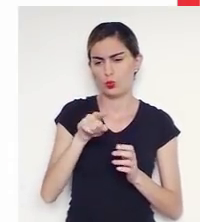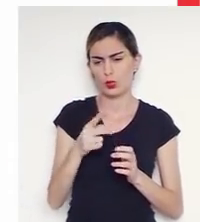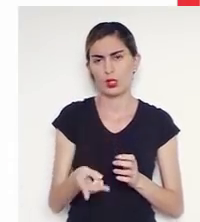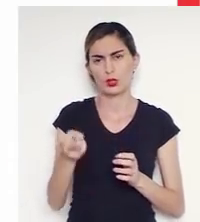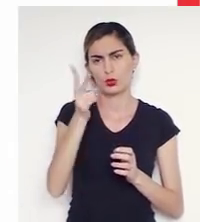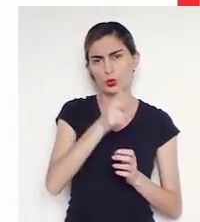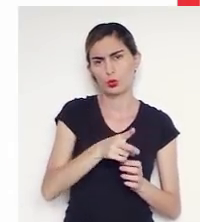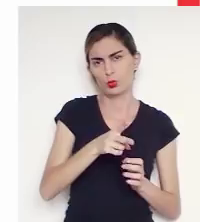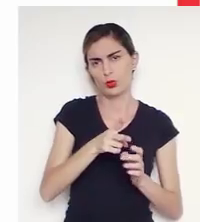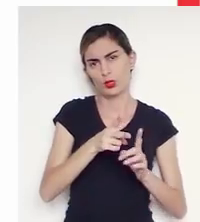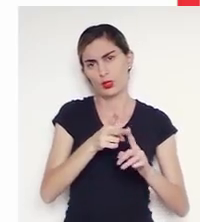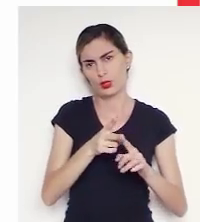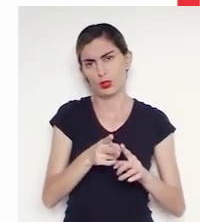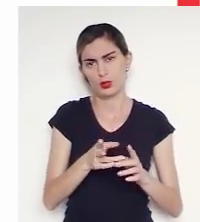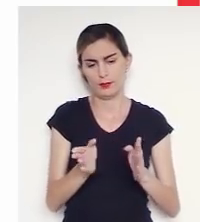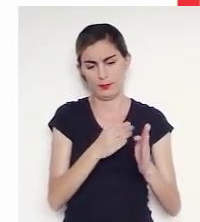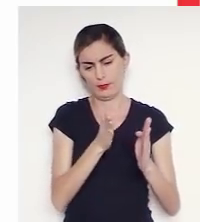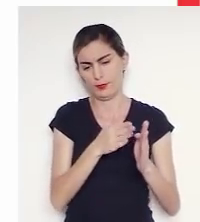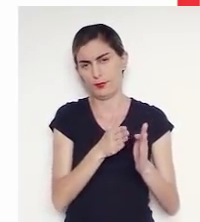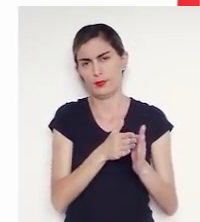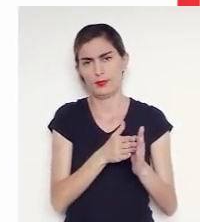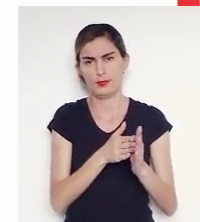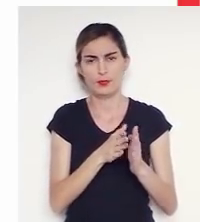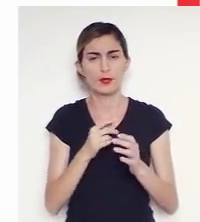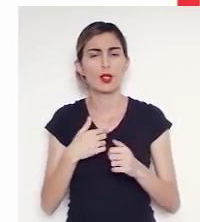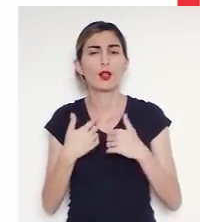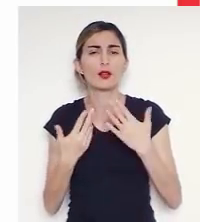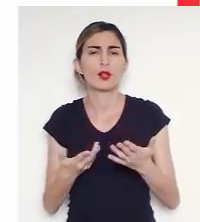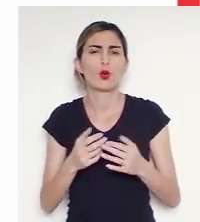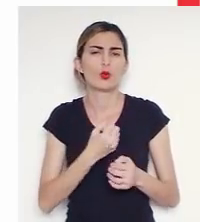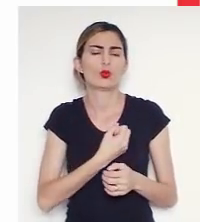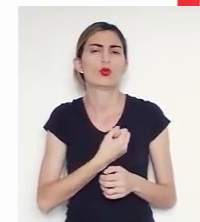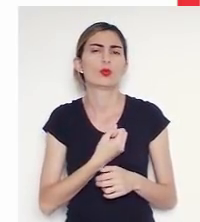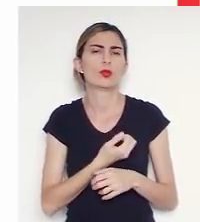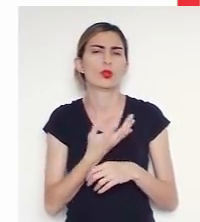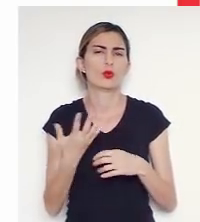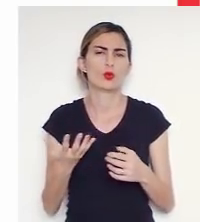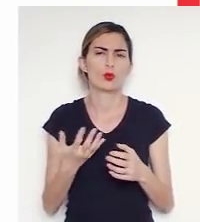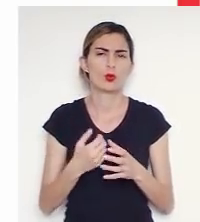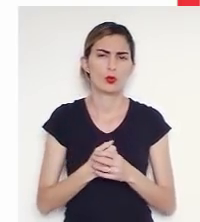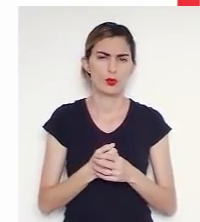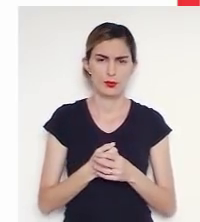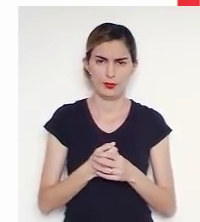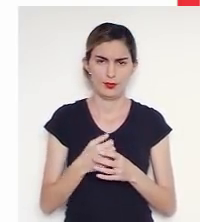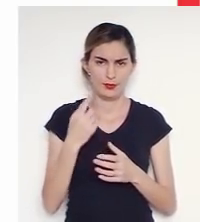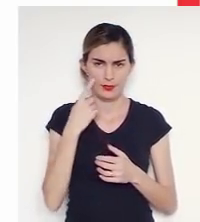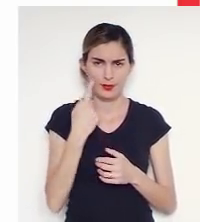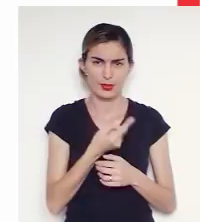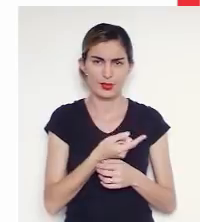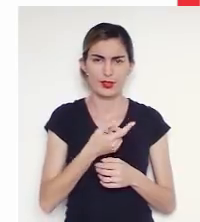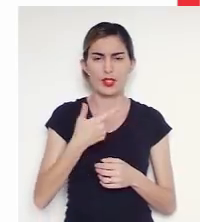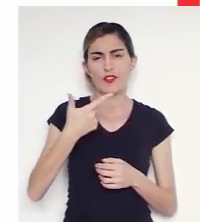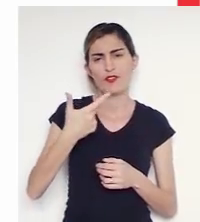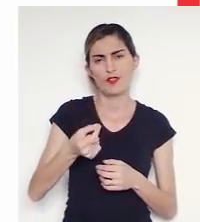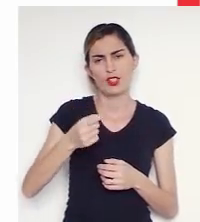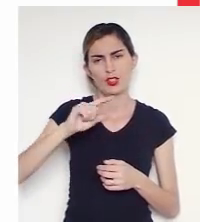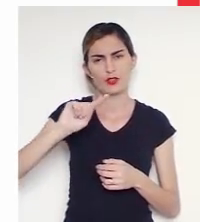casa, 2 casas para a esquerda. Ficou então 20 metros,